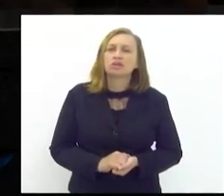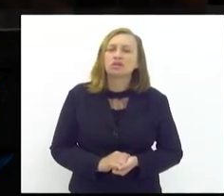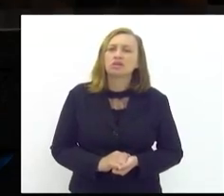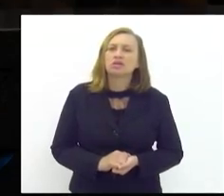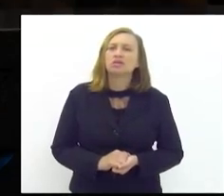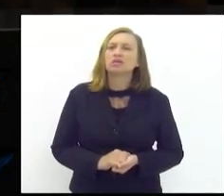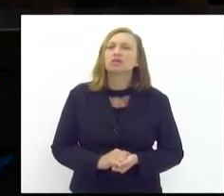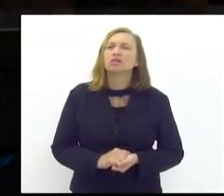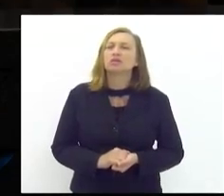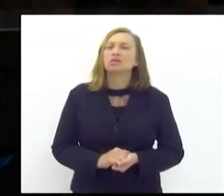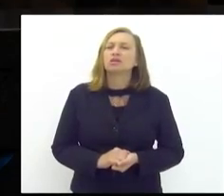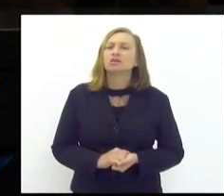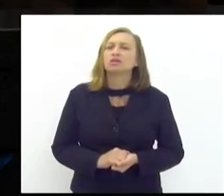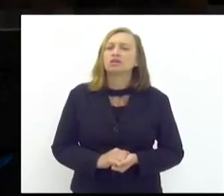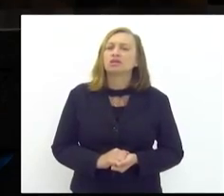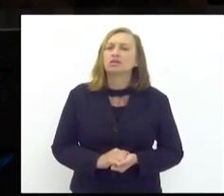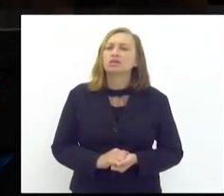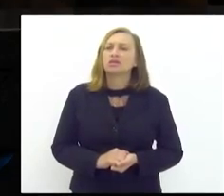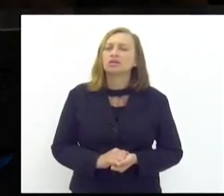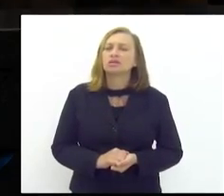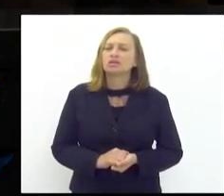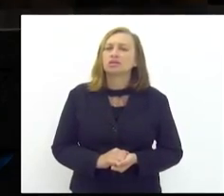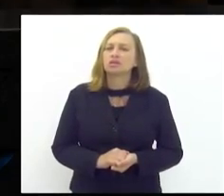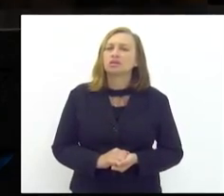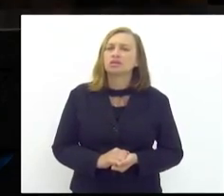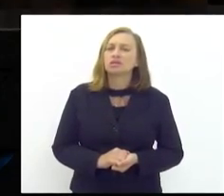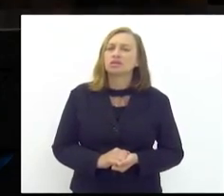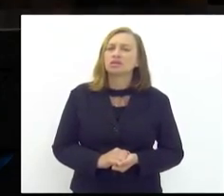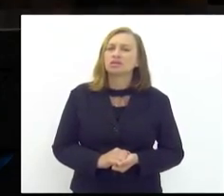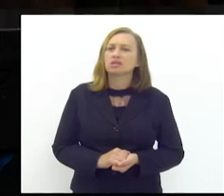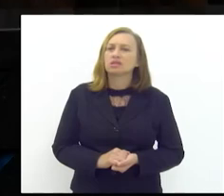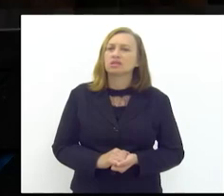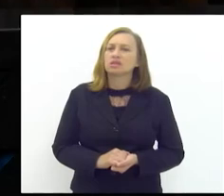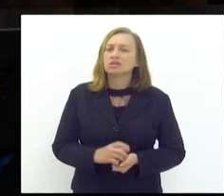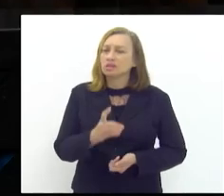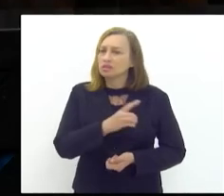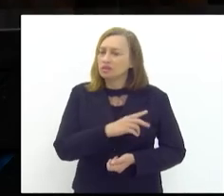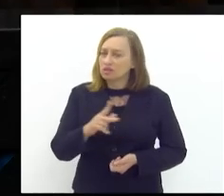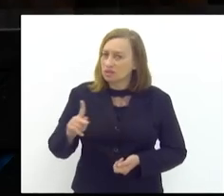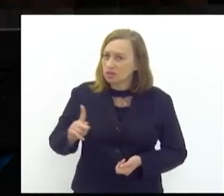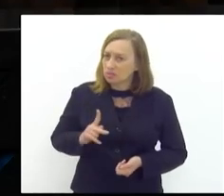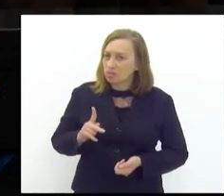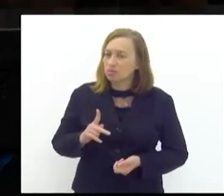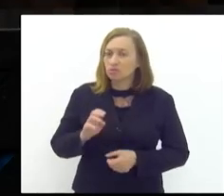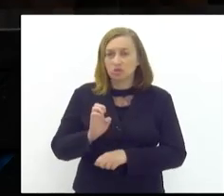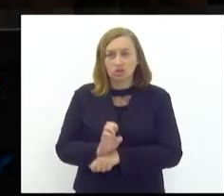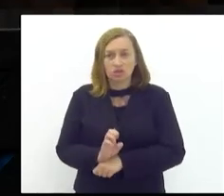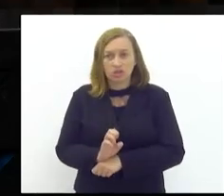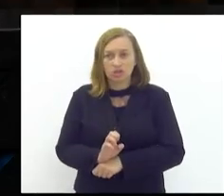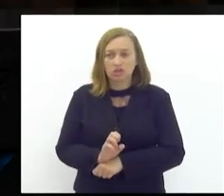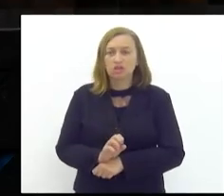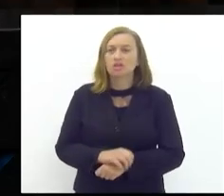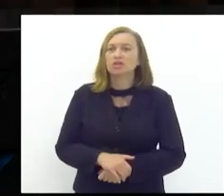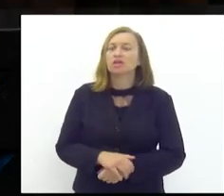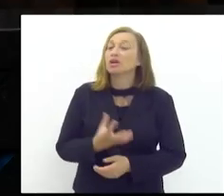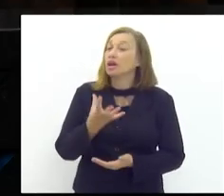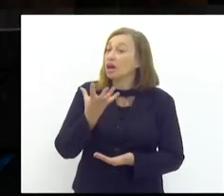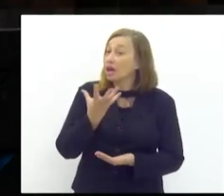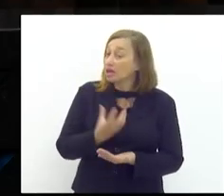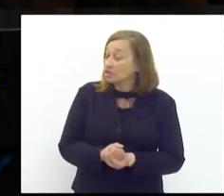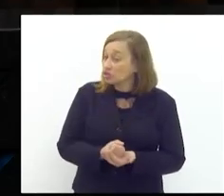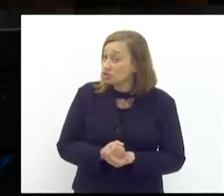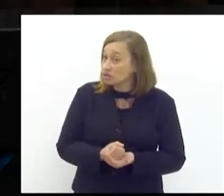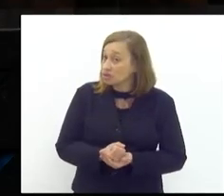preferencialmente mas não só pela Defensoria Pública do Estado que só registrar